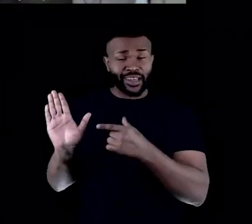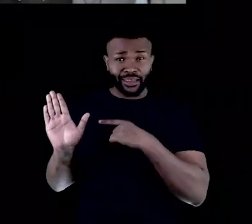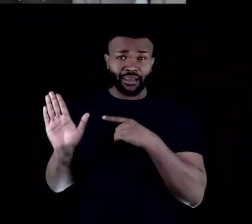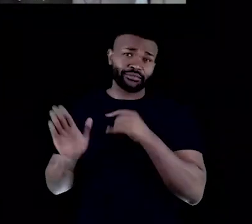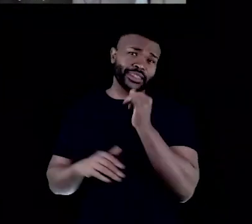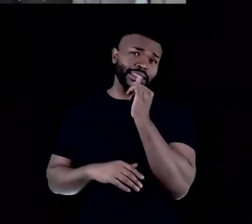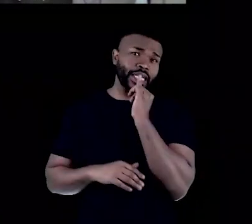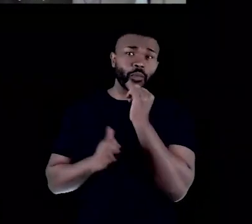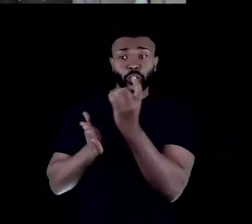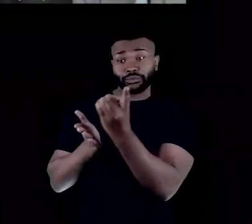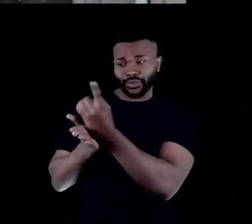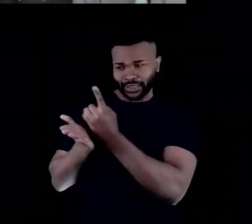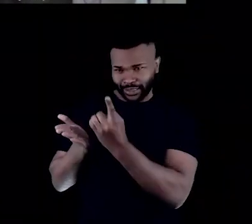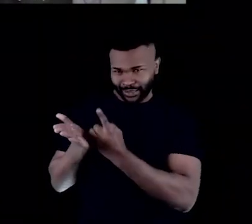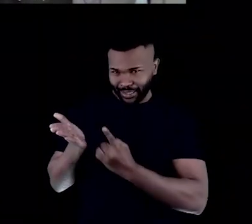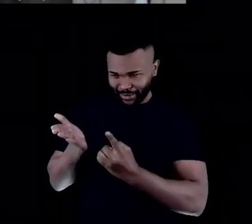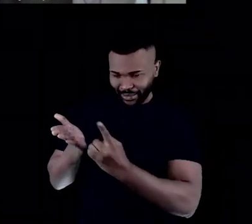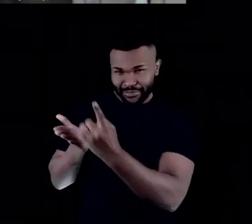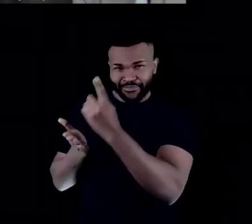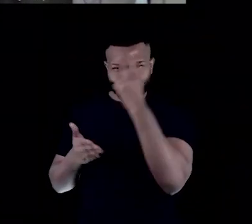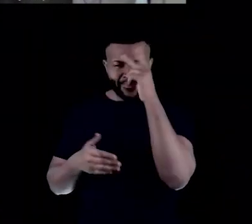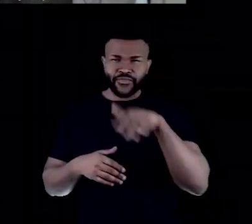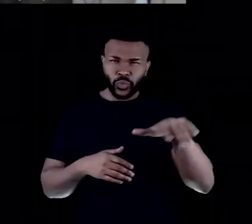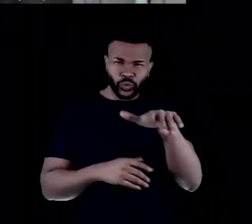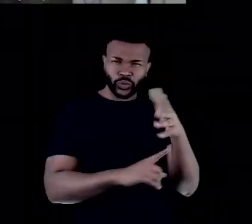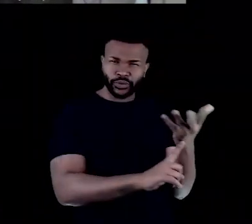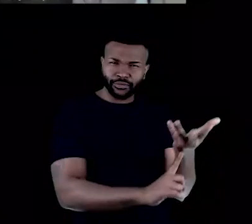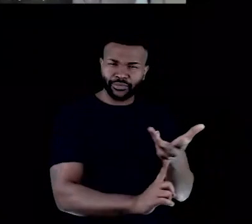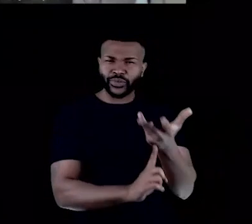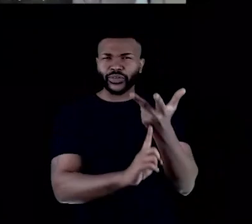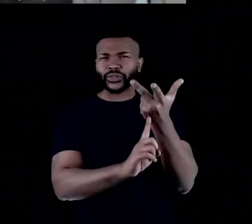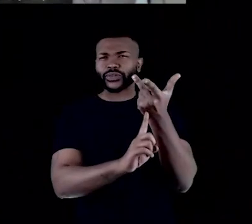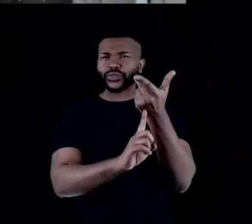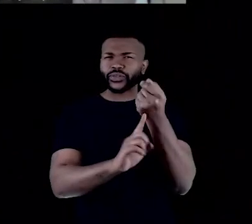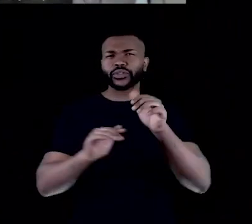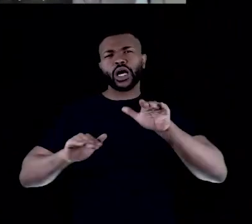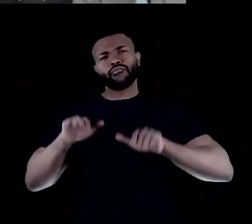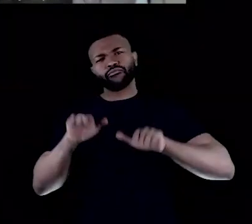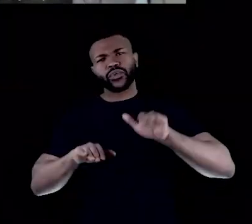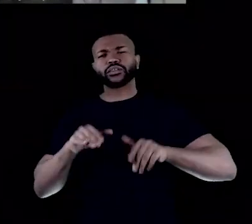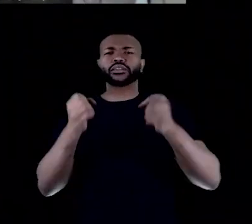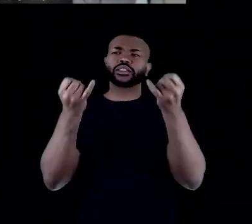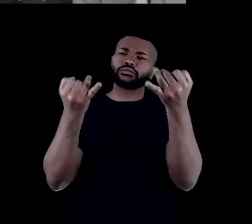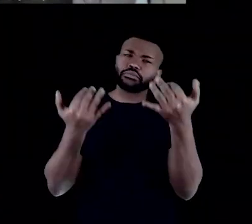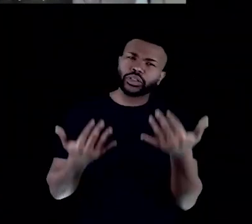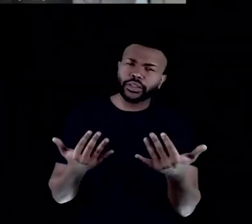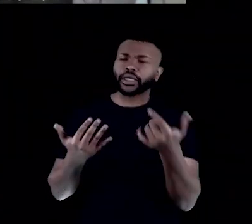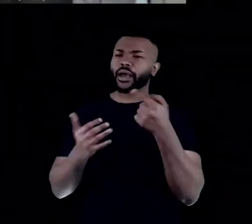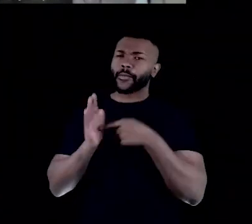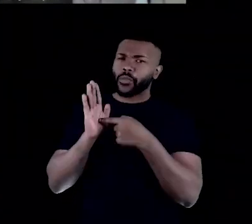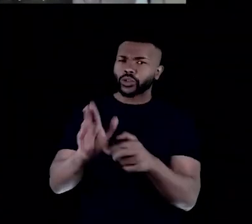até do que a questão do design, que muitos artistas às vezes